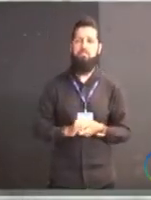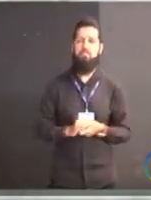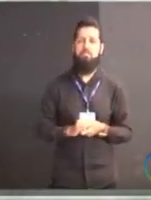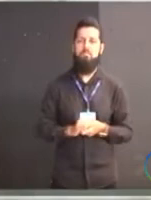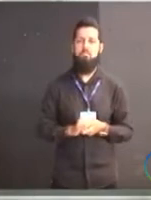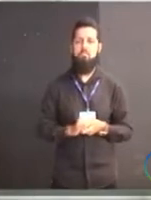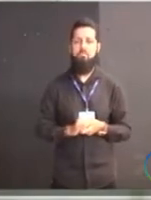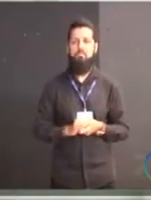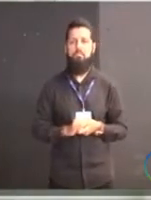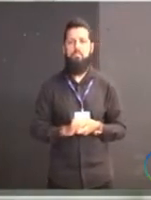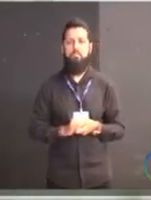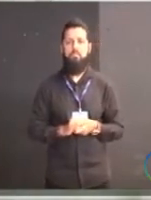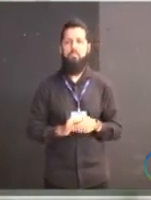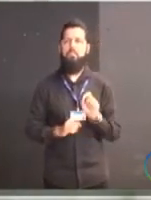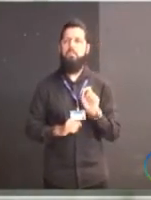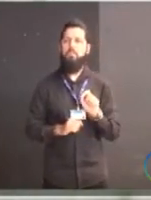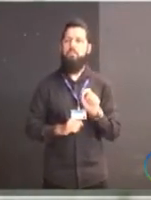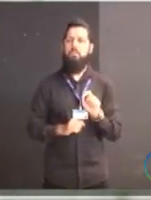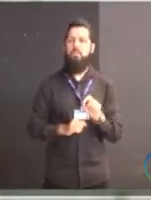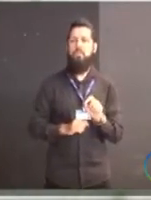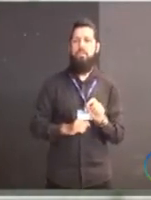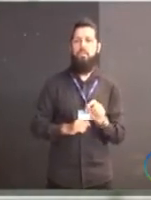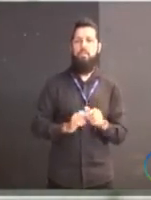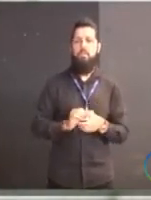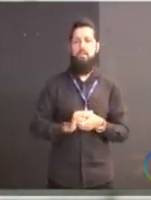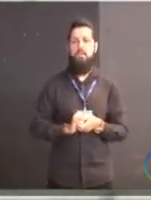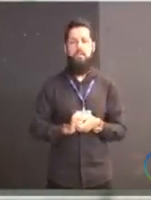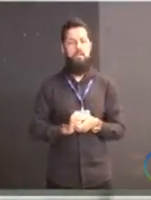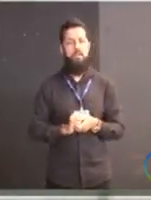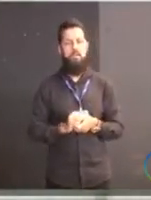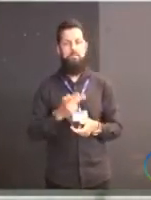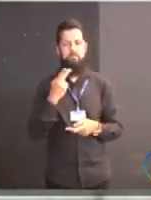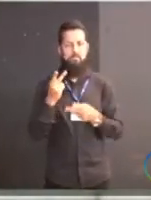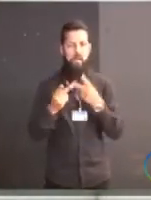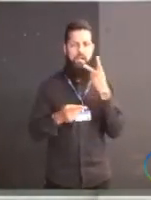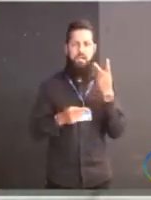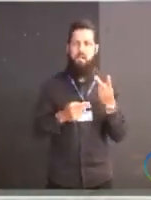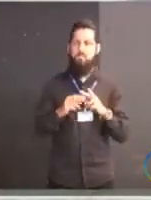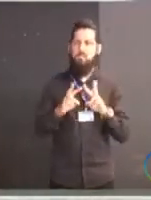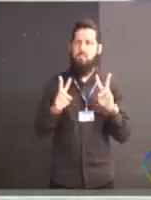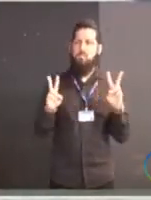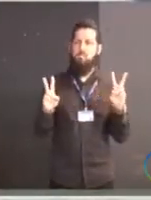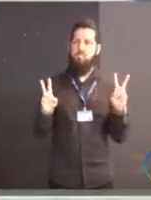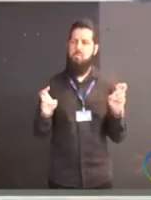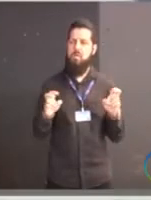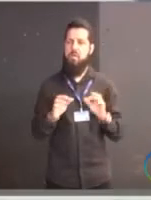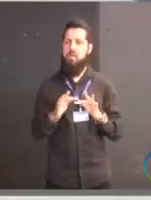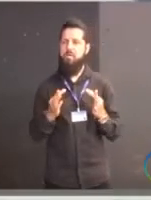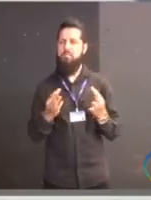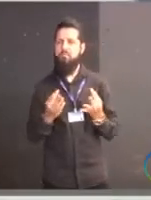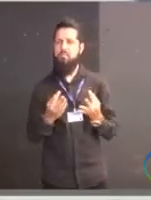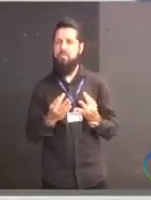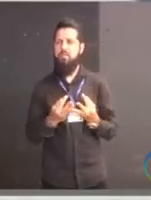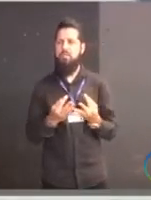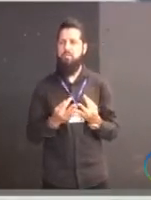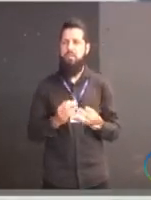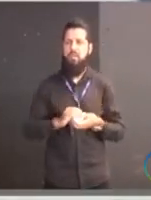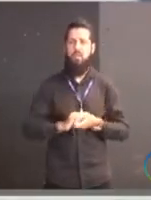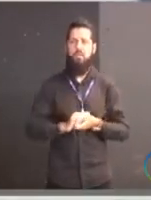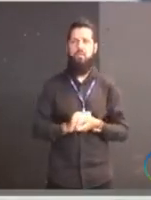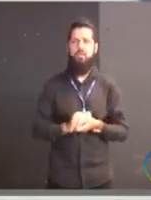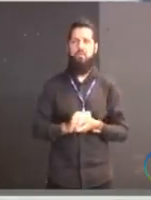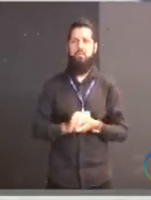se tratando destes vultos veneráveis do nosso movimento, seja do cristianismo, seja